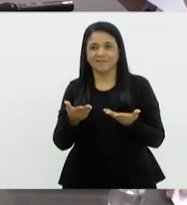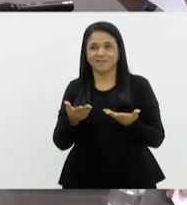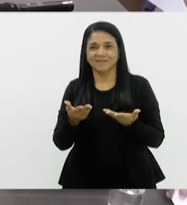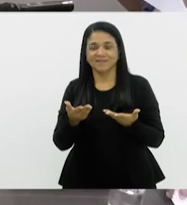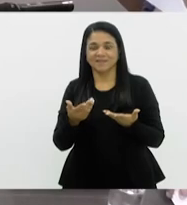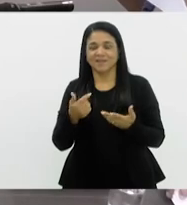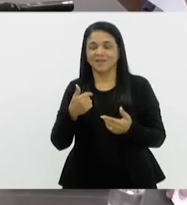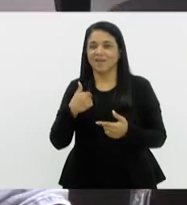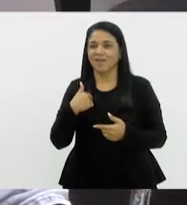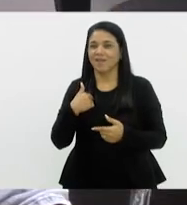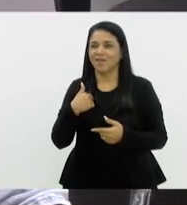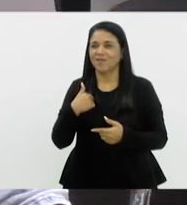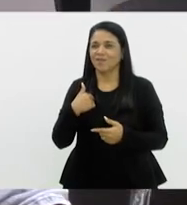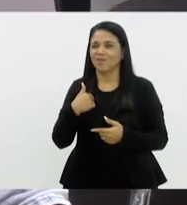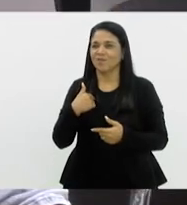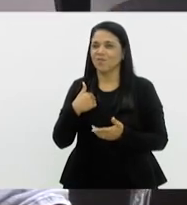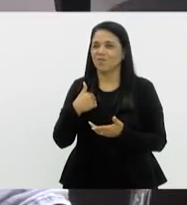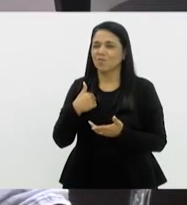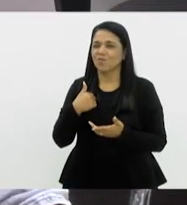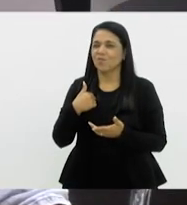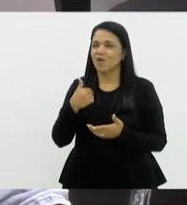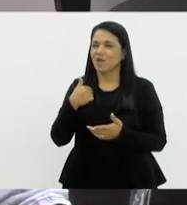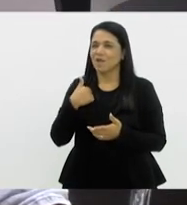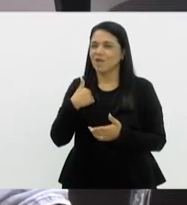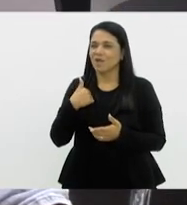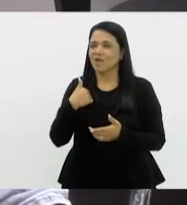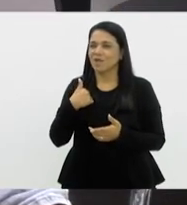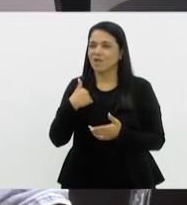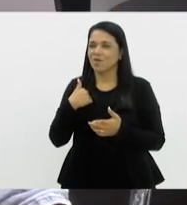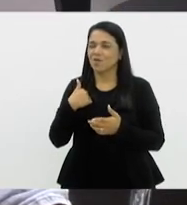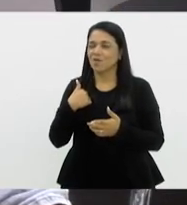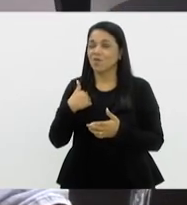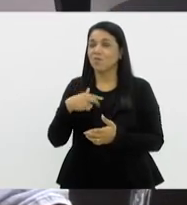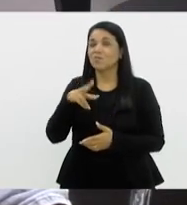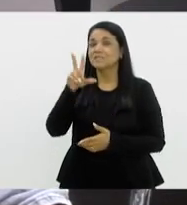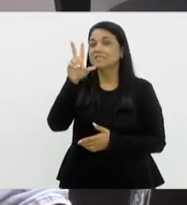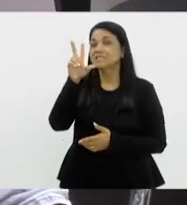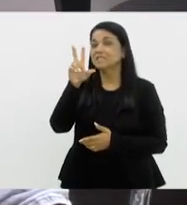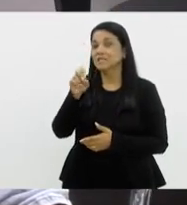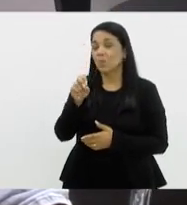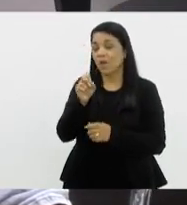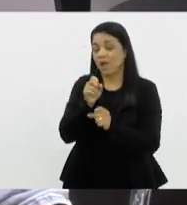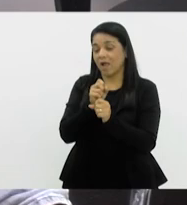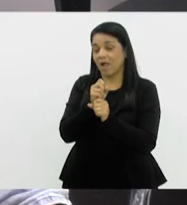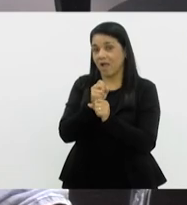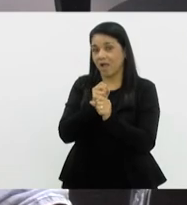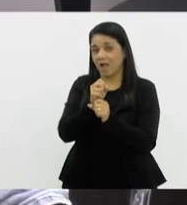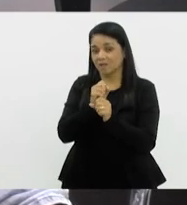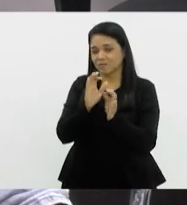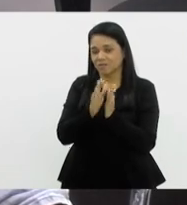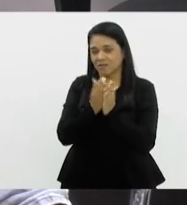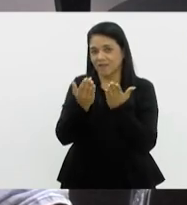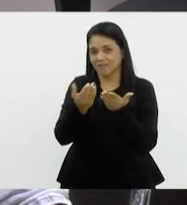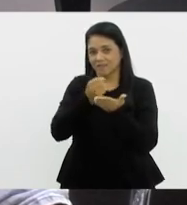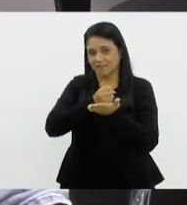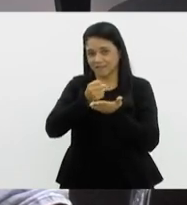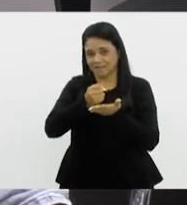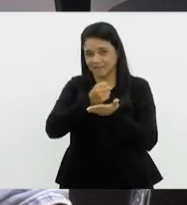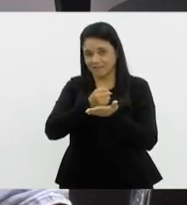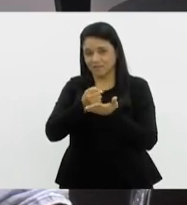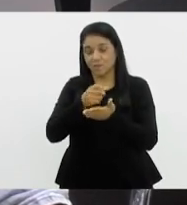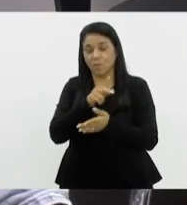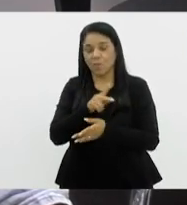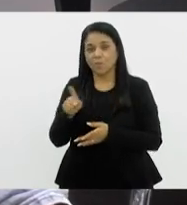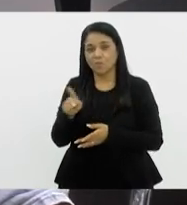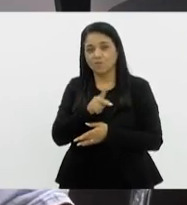5. Eu sigo Vossa Excelência. Comemorei 50 anos de carteira de trabalho assinada com um